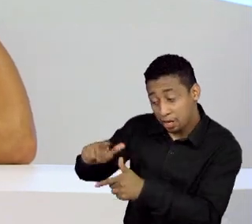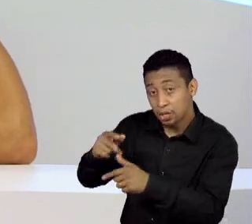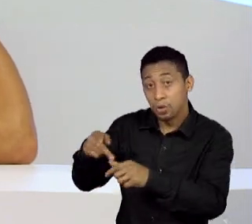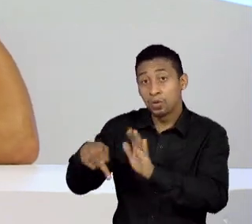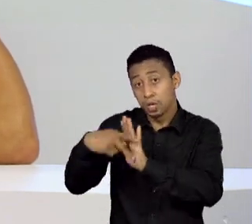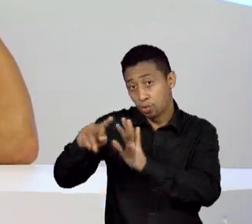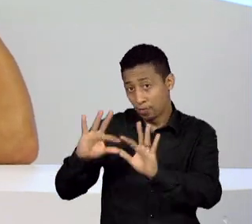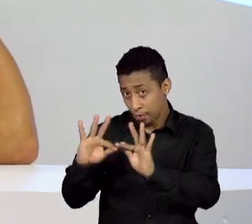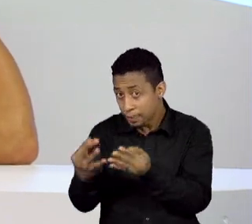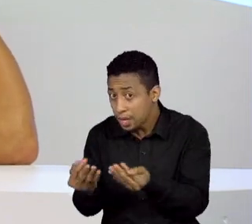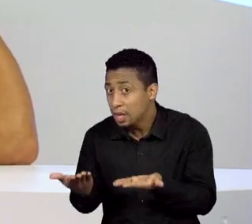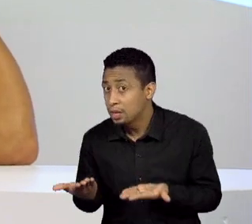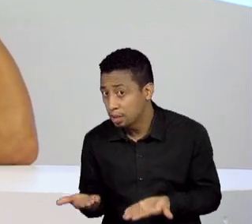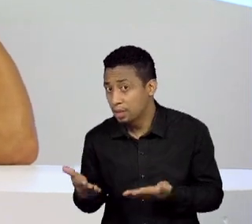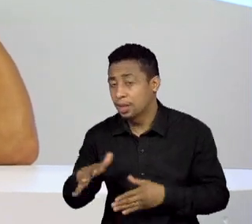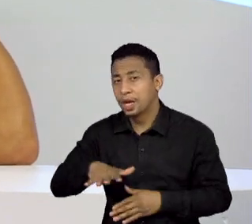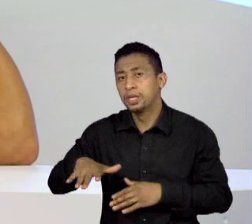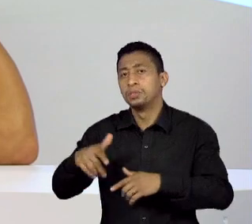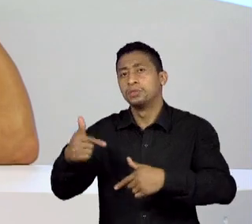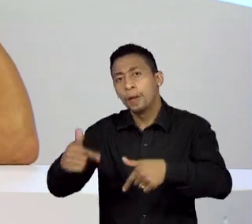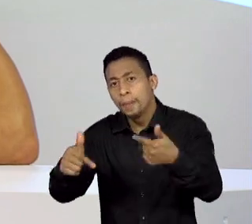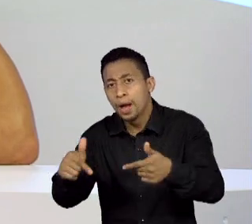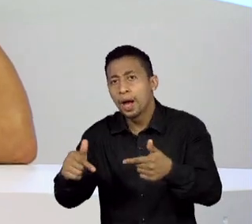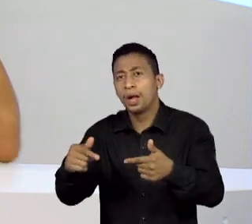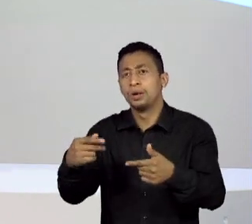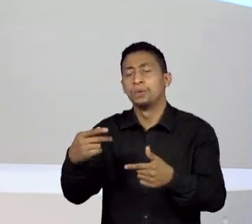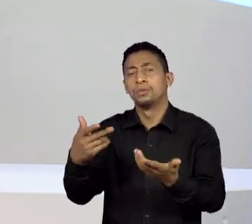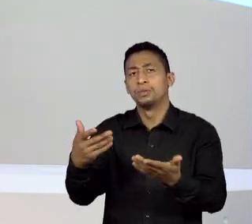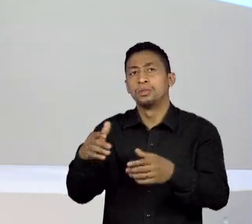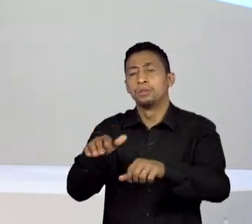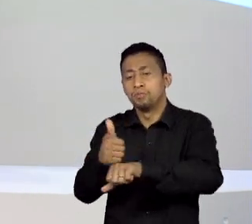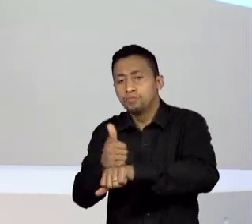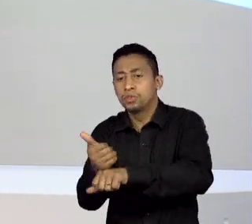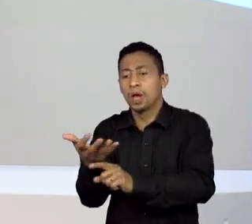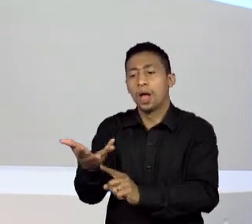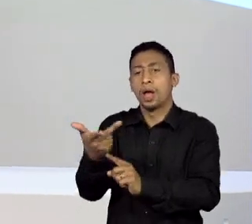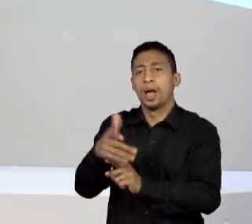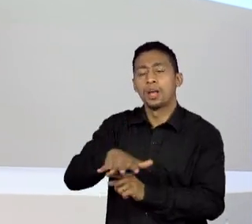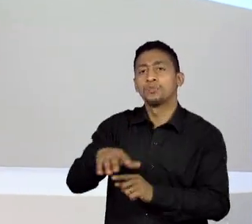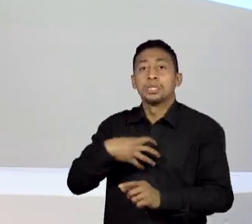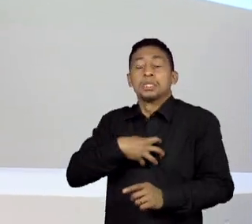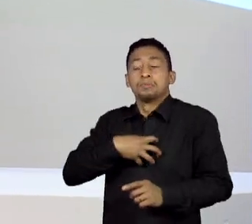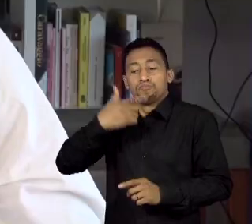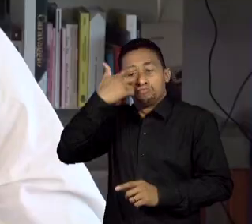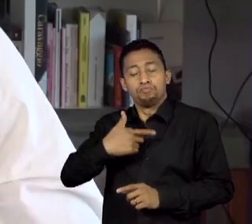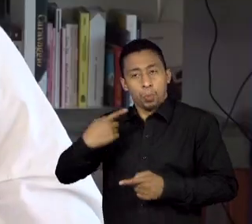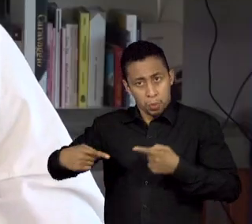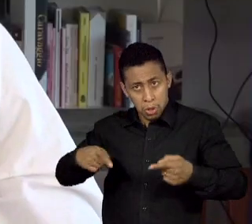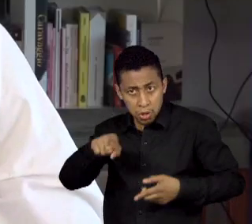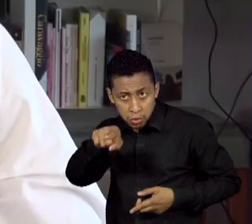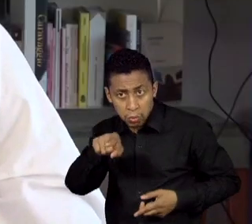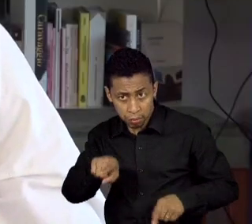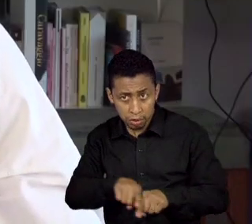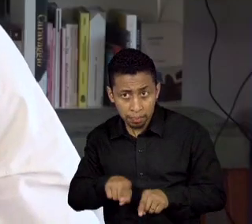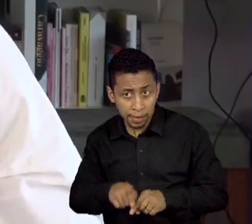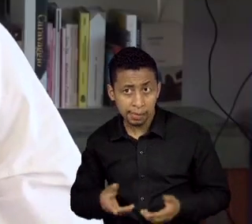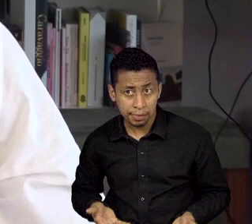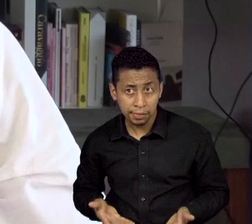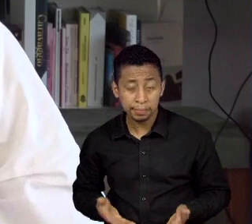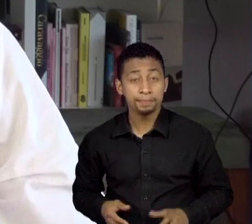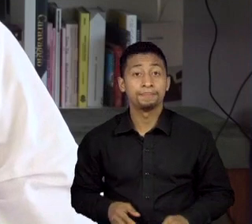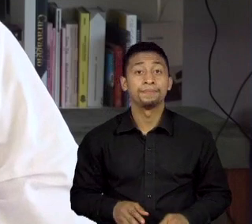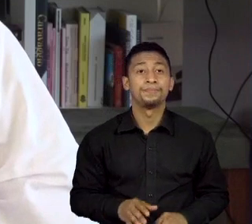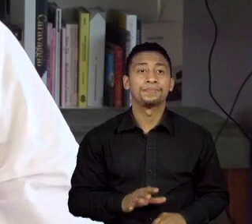seu trabalho, na sua arte, né? Você se considera um ser político? Bom, primeiro